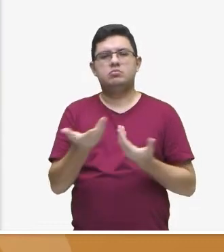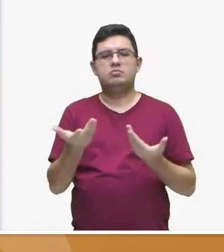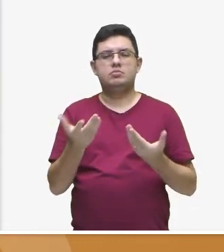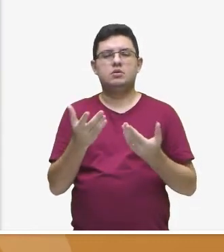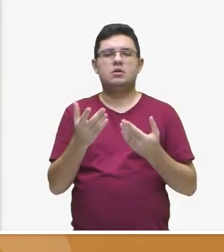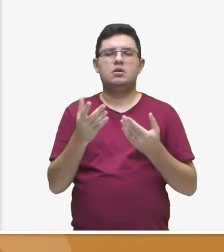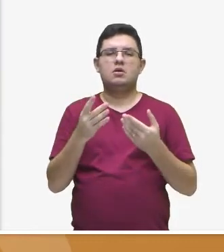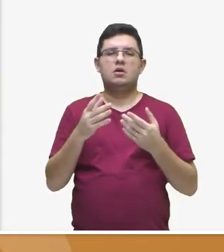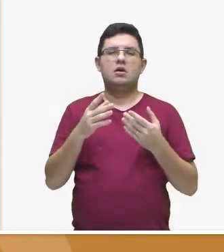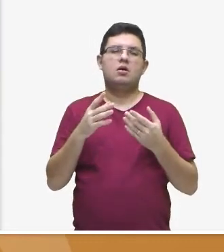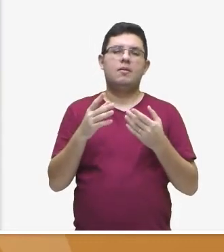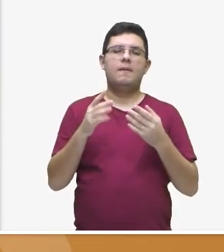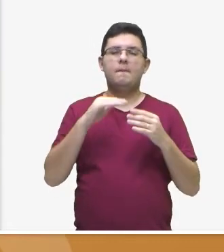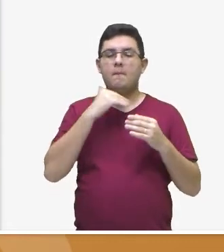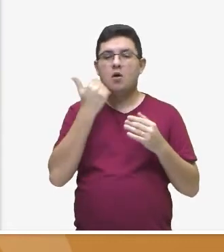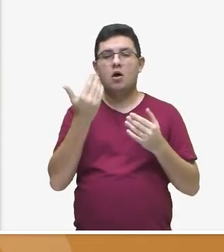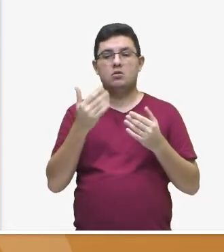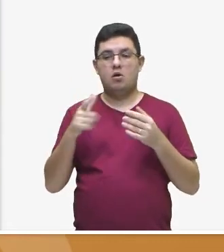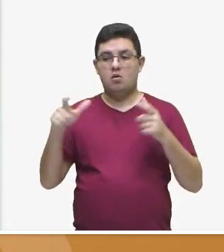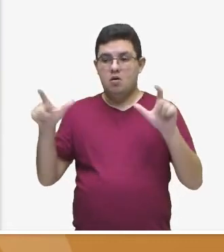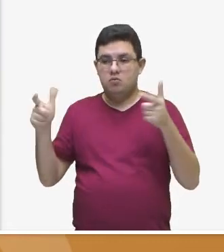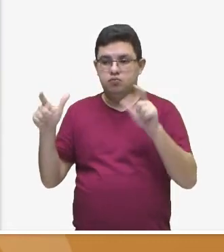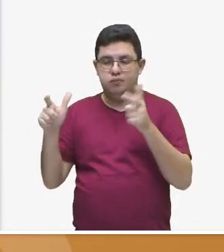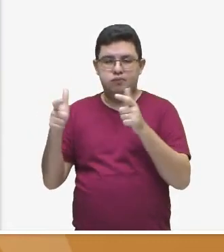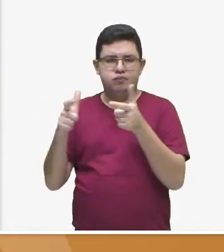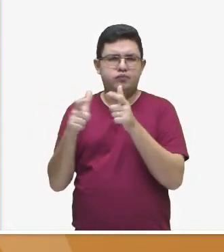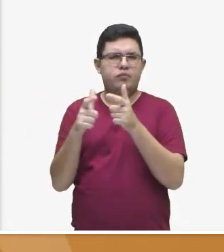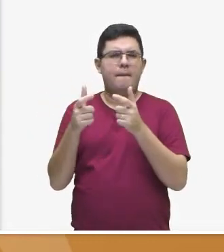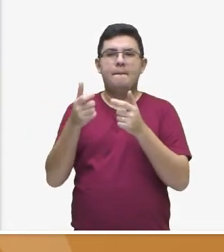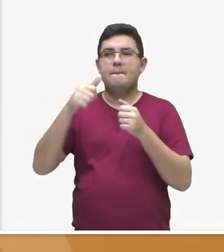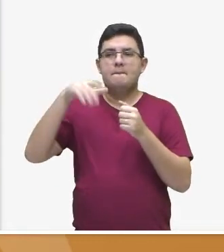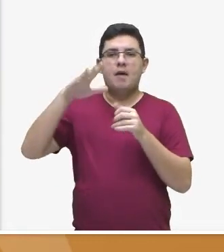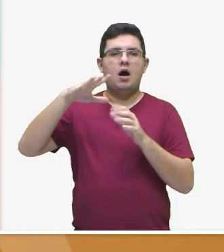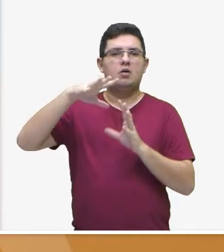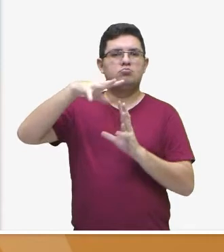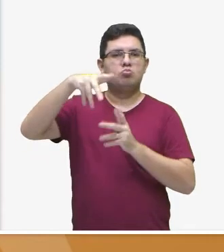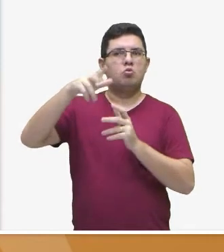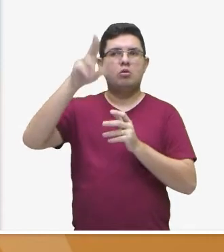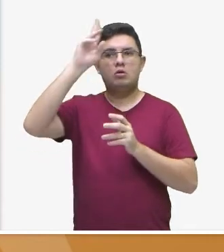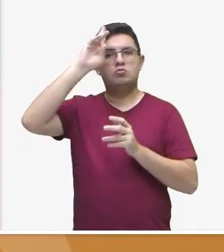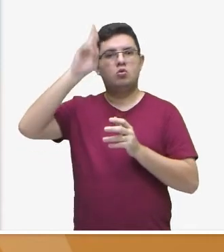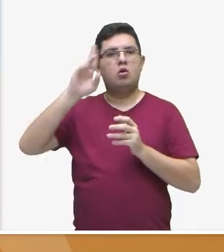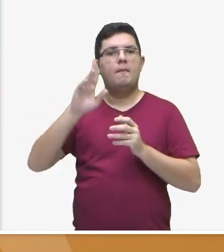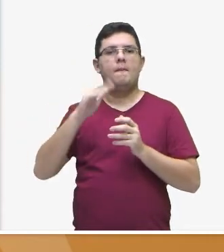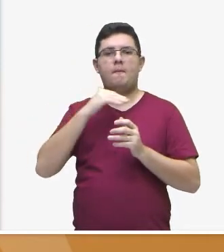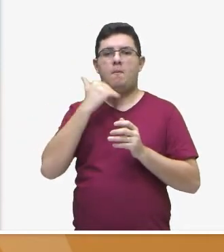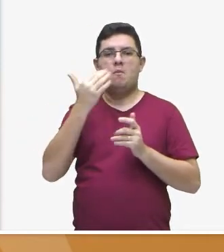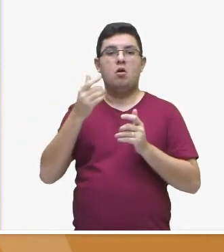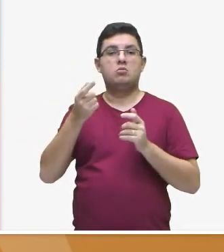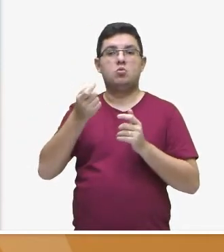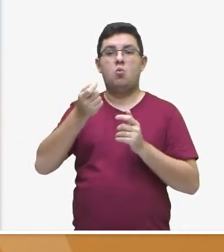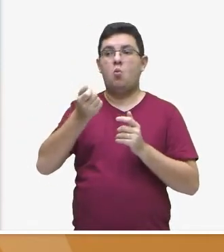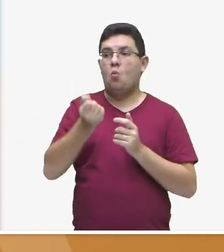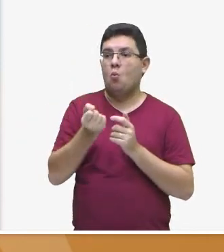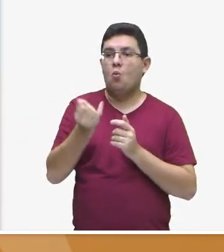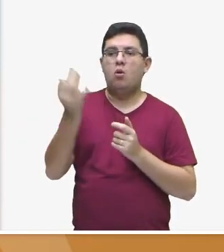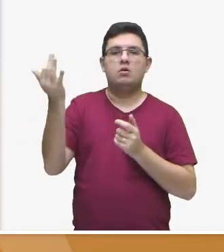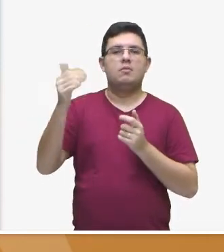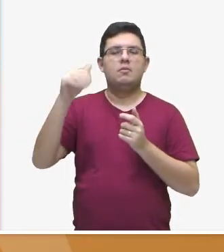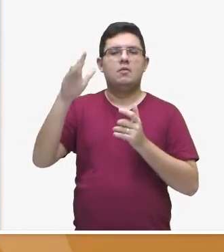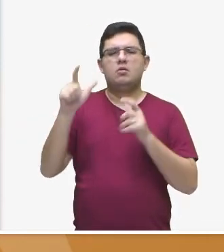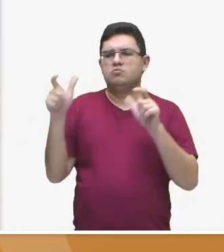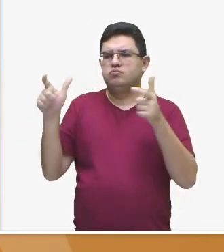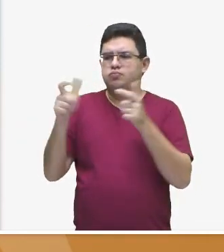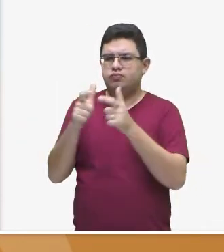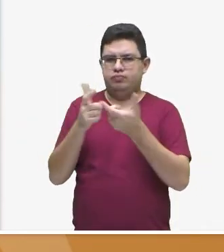catástrofes históricas da humanidade. Então, assim, a matança dos indígenas no Brasil foi muito grande. E,